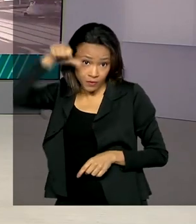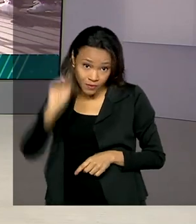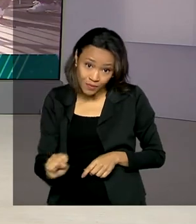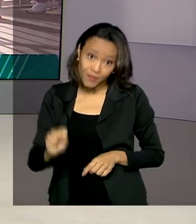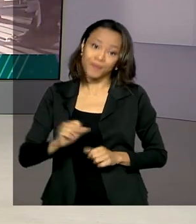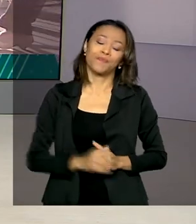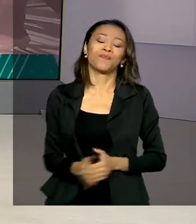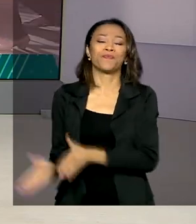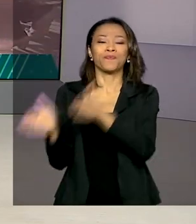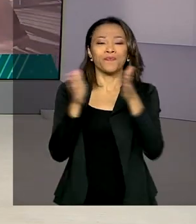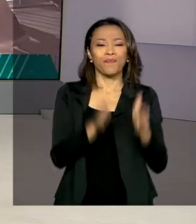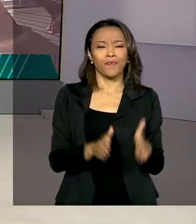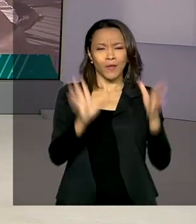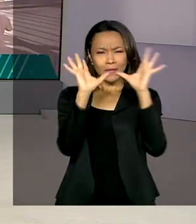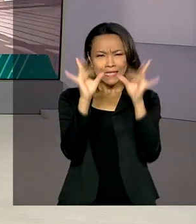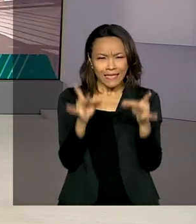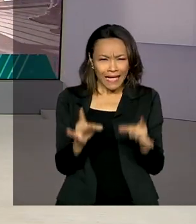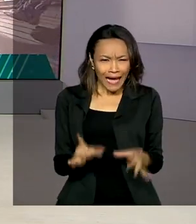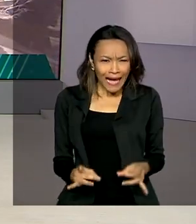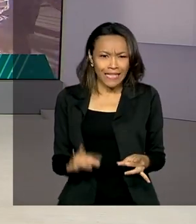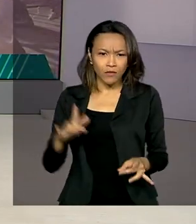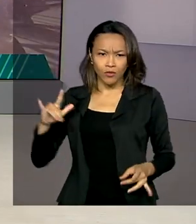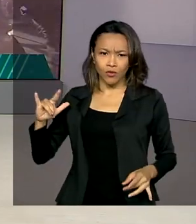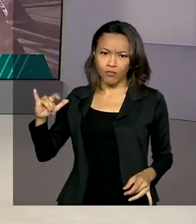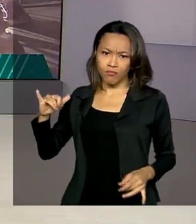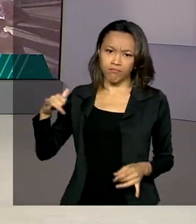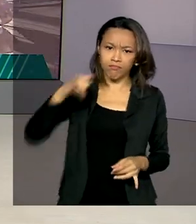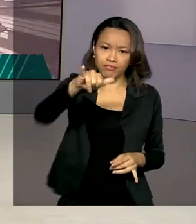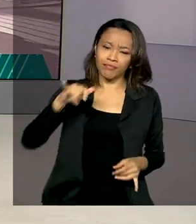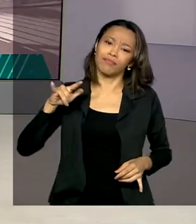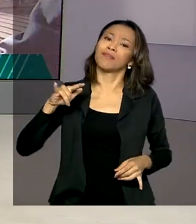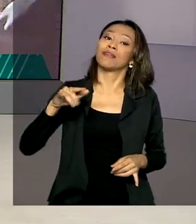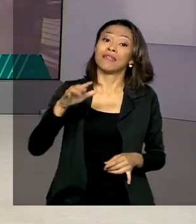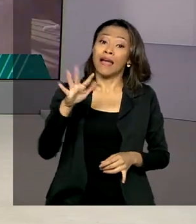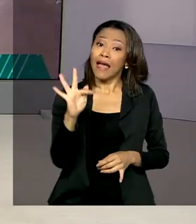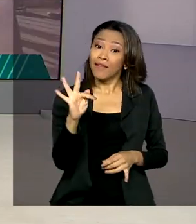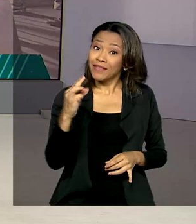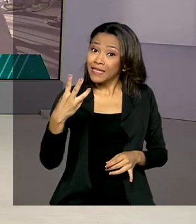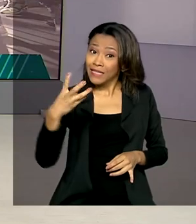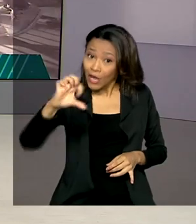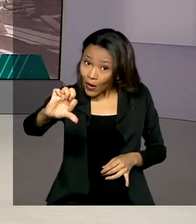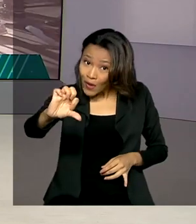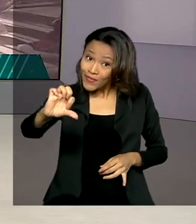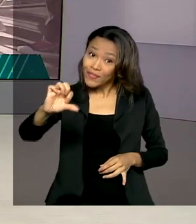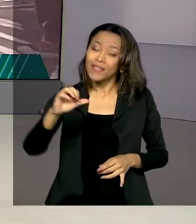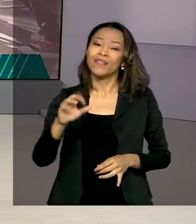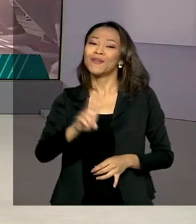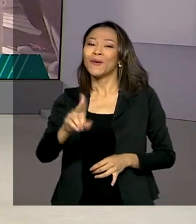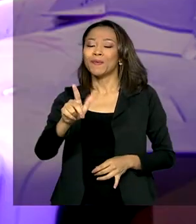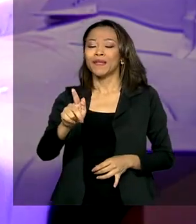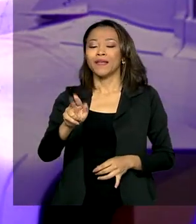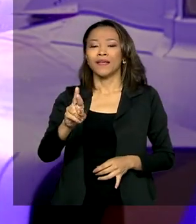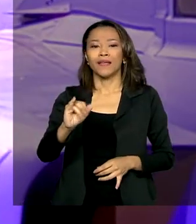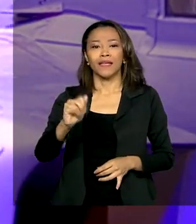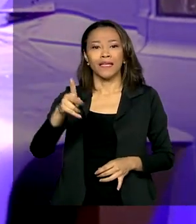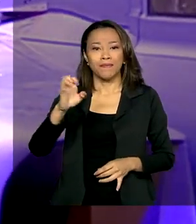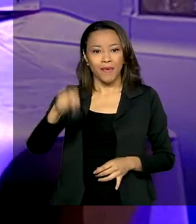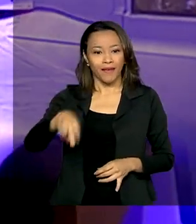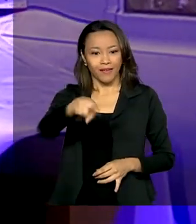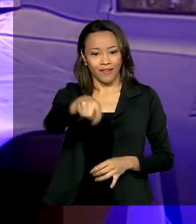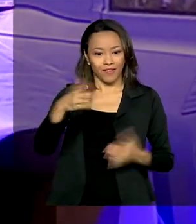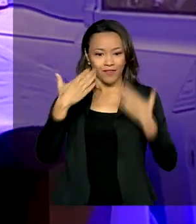Os detalhes das aeronaves F-39 Gripen, adquiridas pela Força Aérea Brasileira, foram